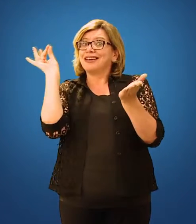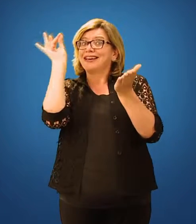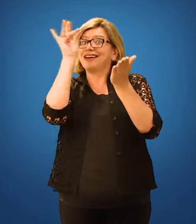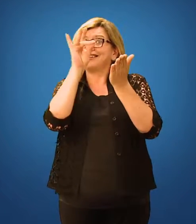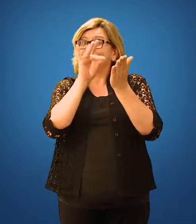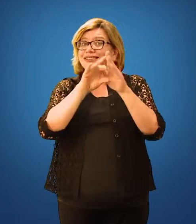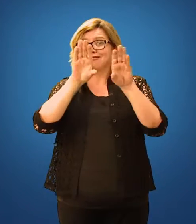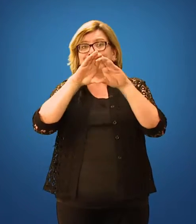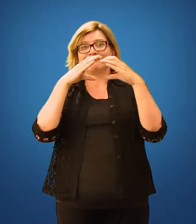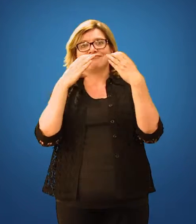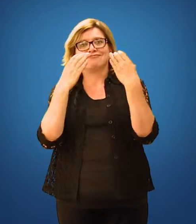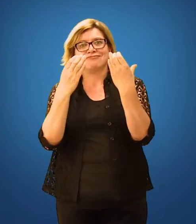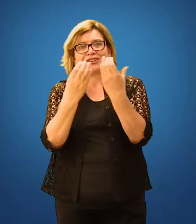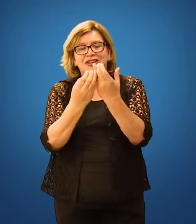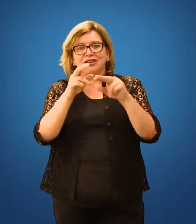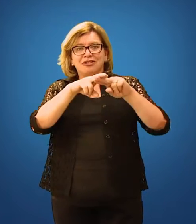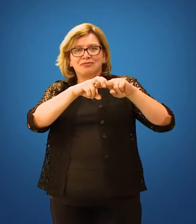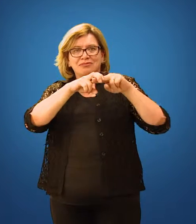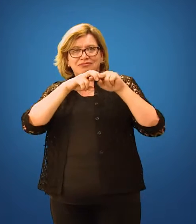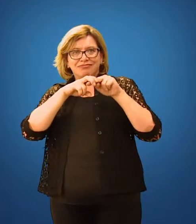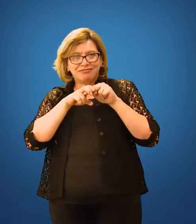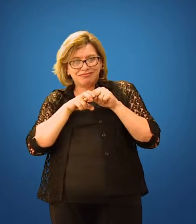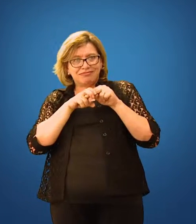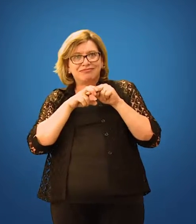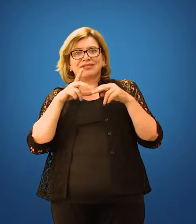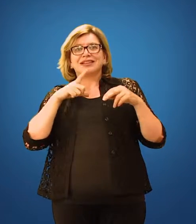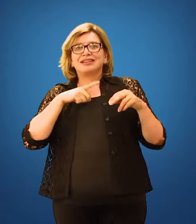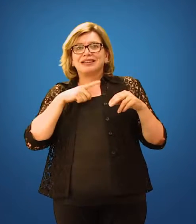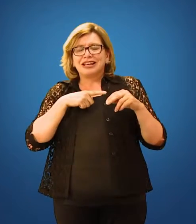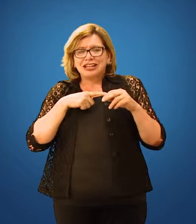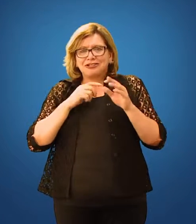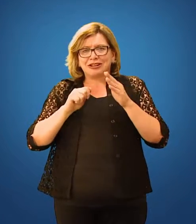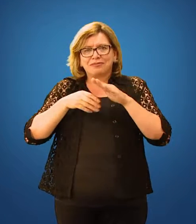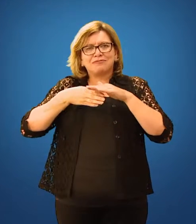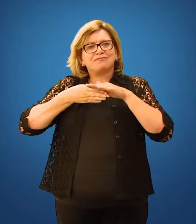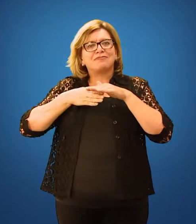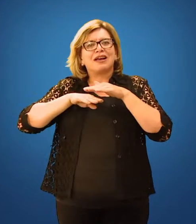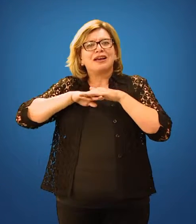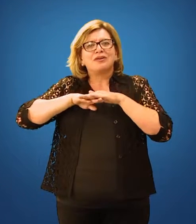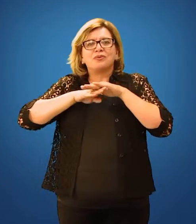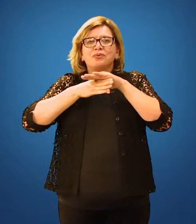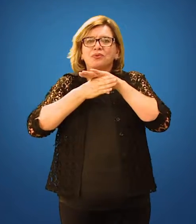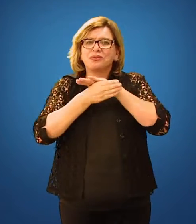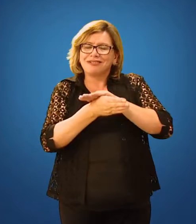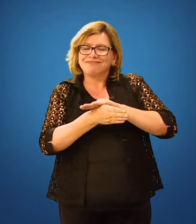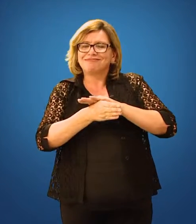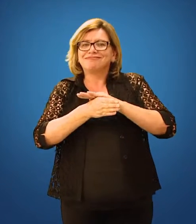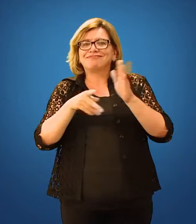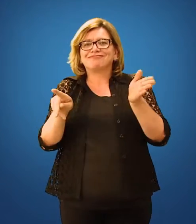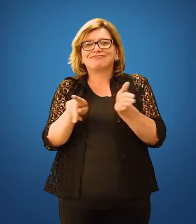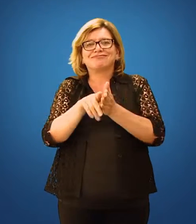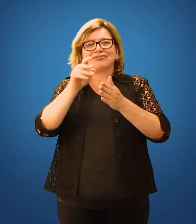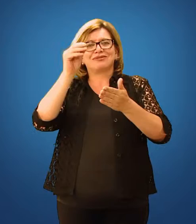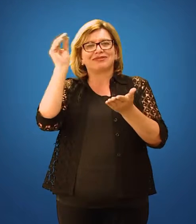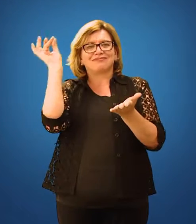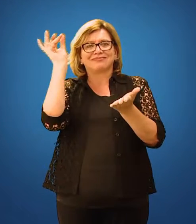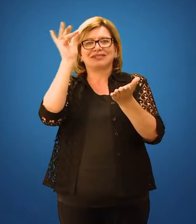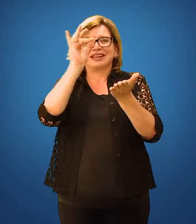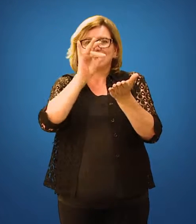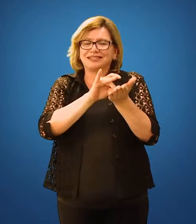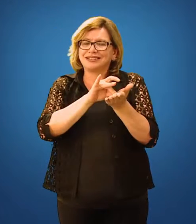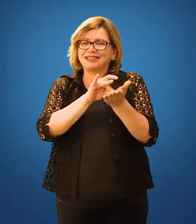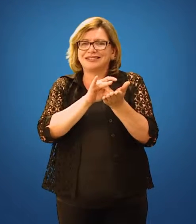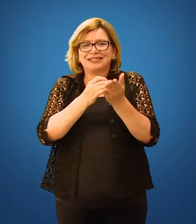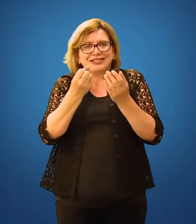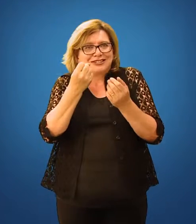está situada. Por isso que eu vou pegar as sugestões e eu tenho que adaptar a minha realidade, senão realmente não vai funcionar,